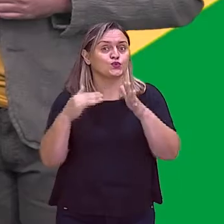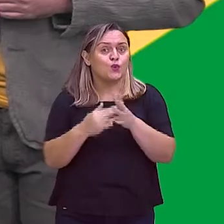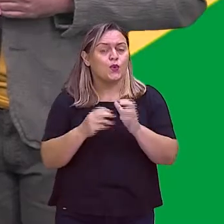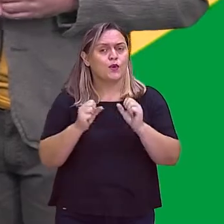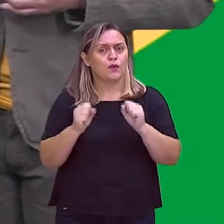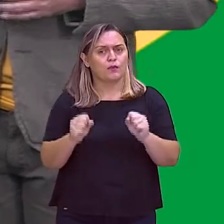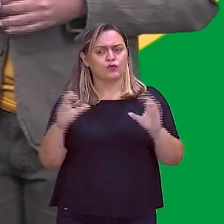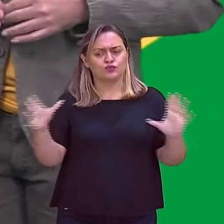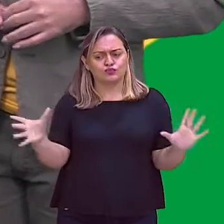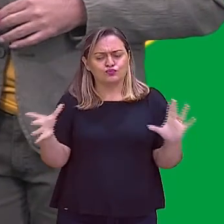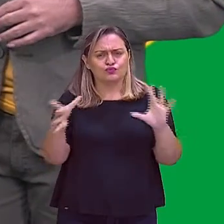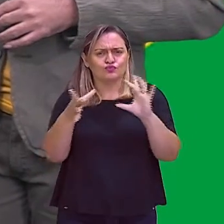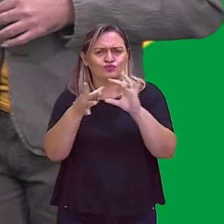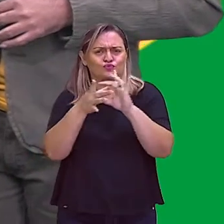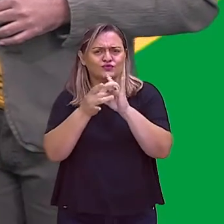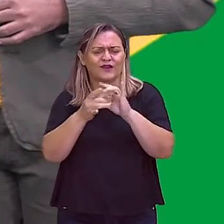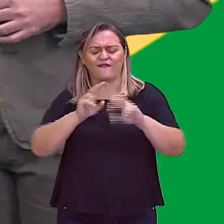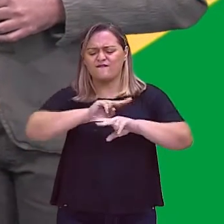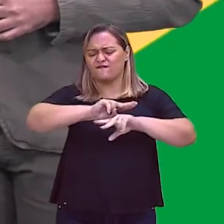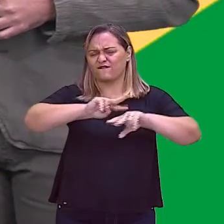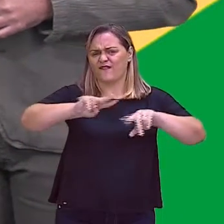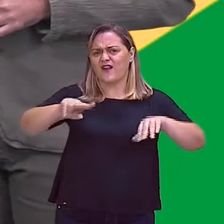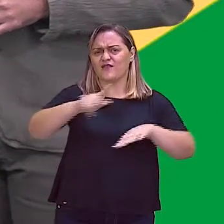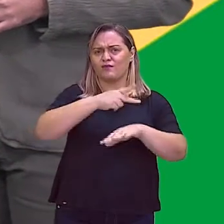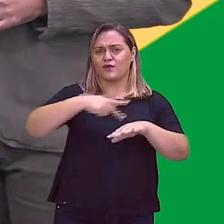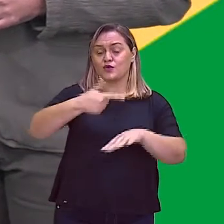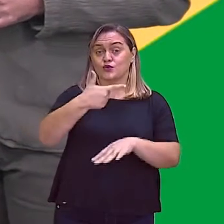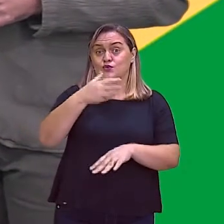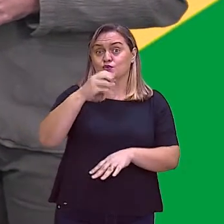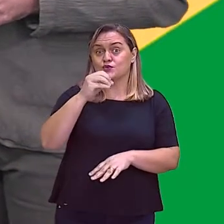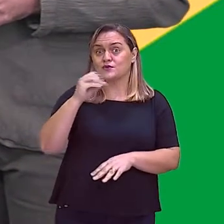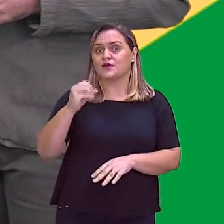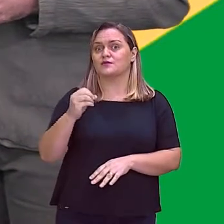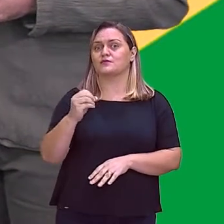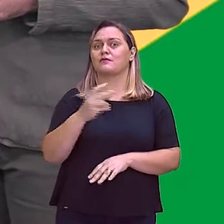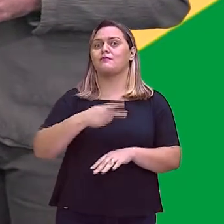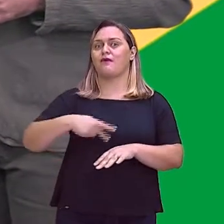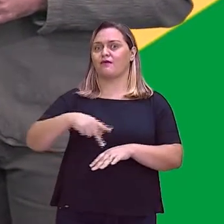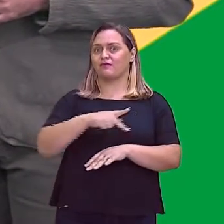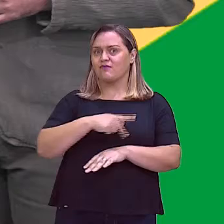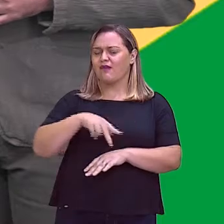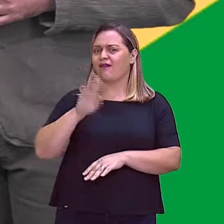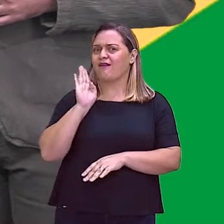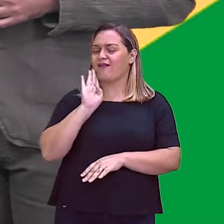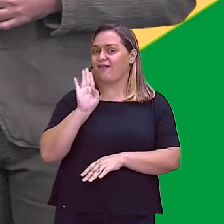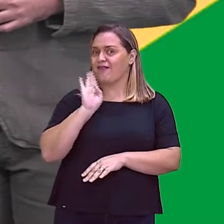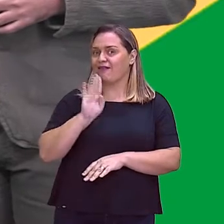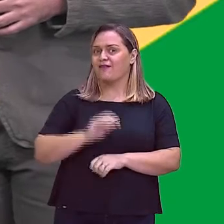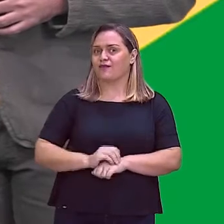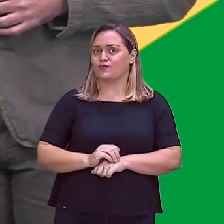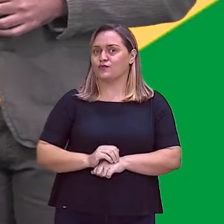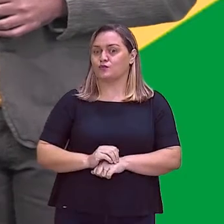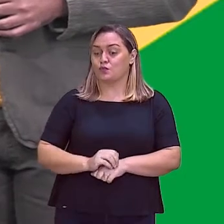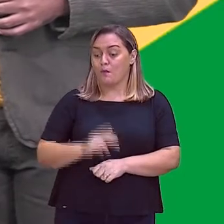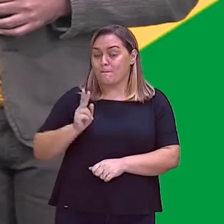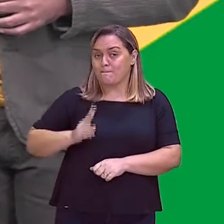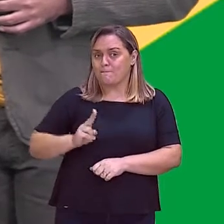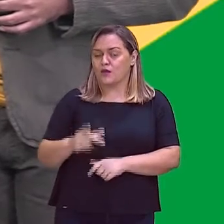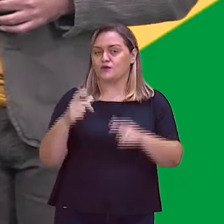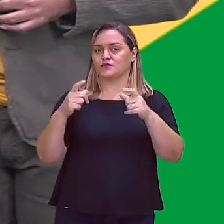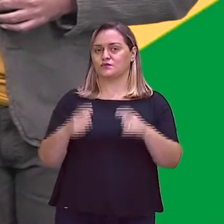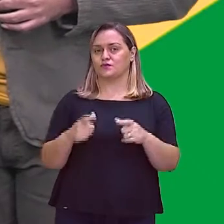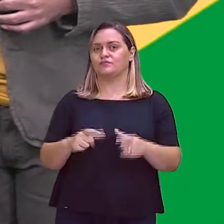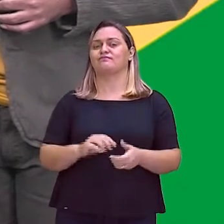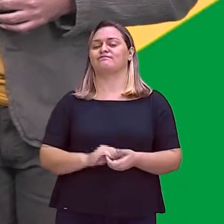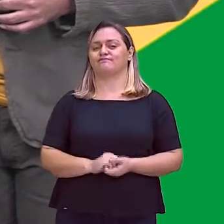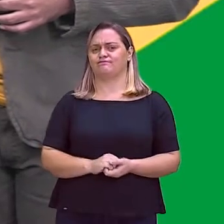reunir delegações de mais de 200 países. Olha que interessante. Em uma mesma cidade.